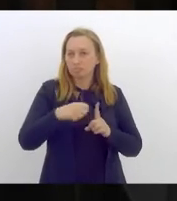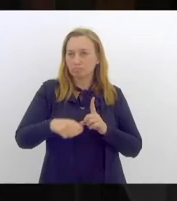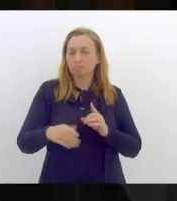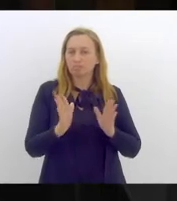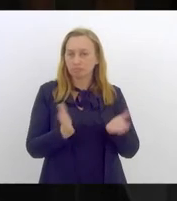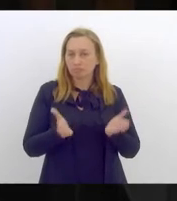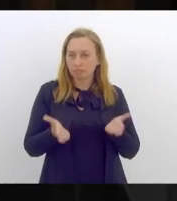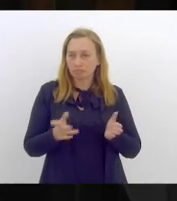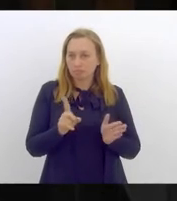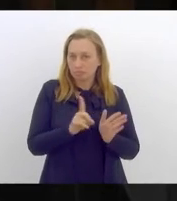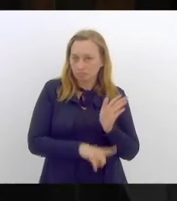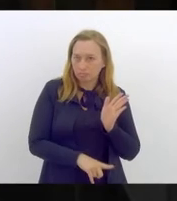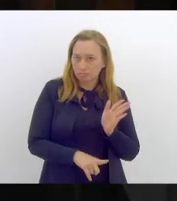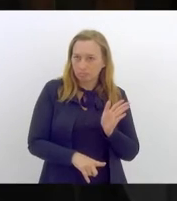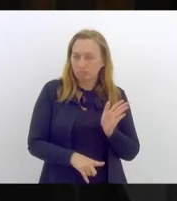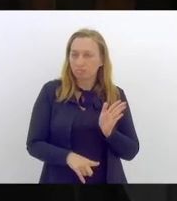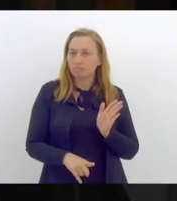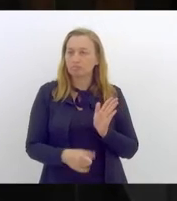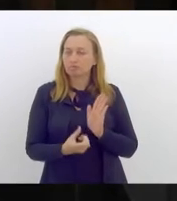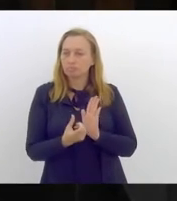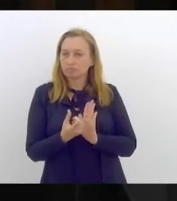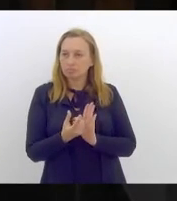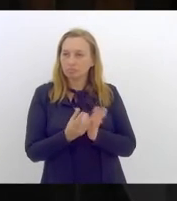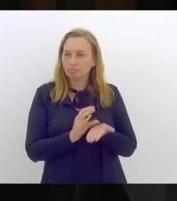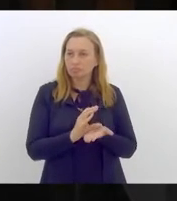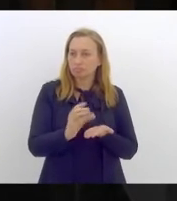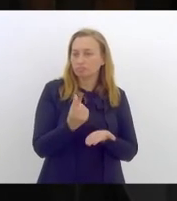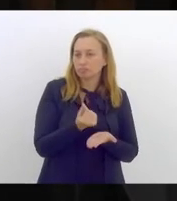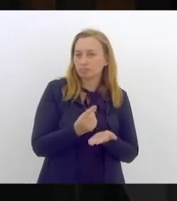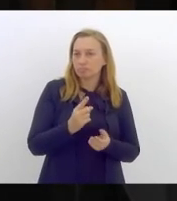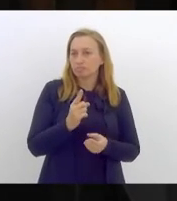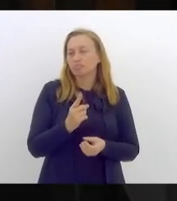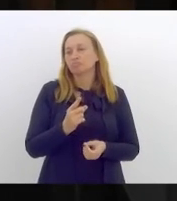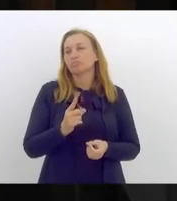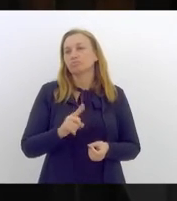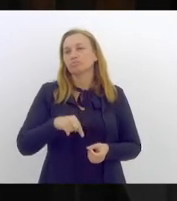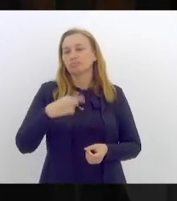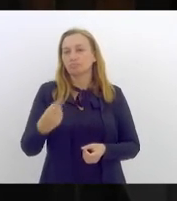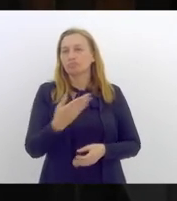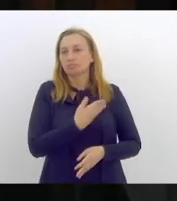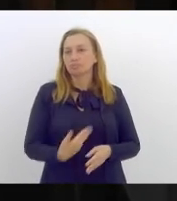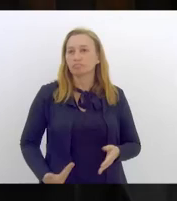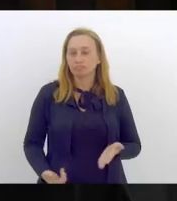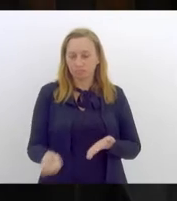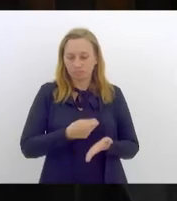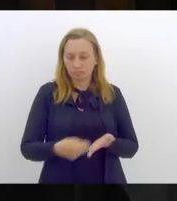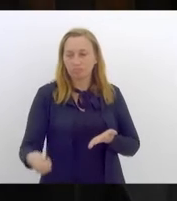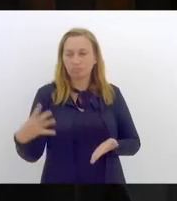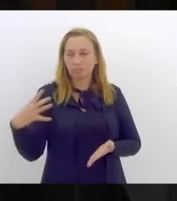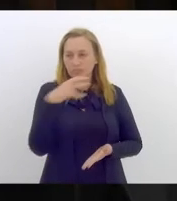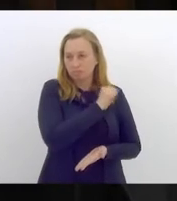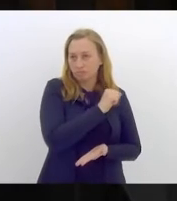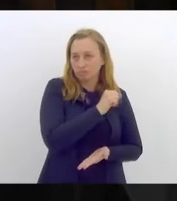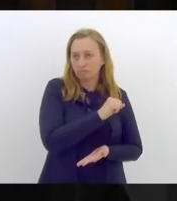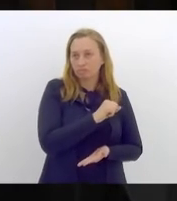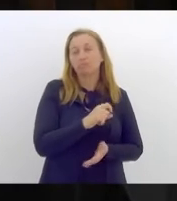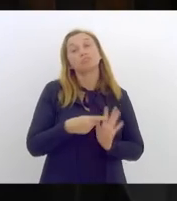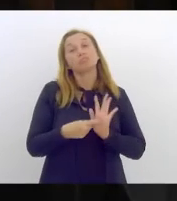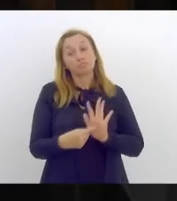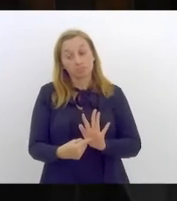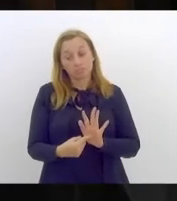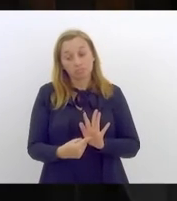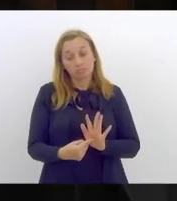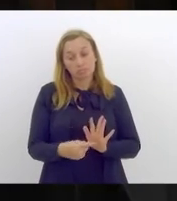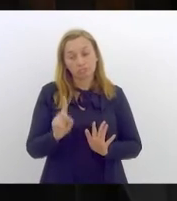Agora, para diminuir as receitas para o próximo governo, ele fez numa canetada, num decreto, sem pudor algum. Mostra